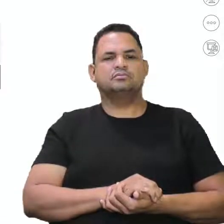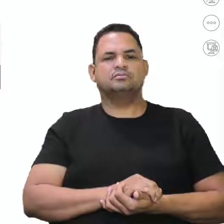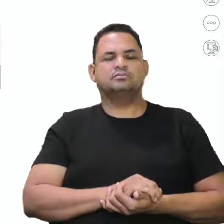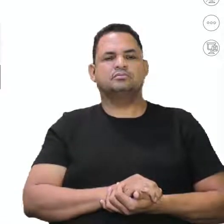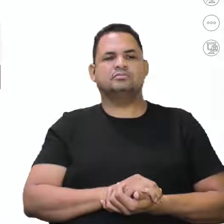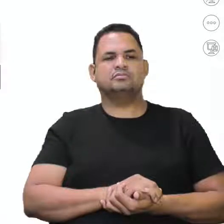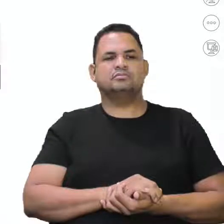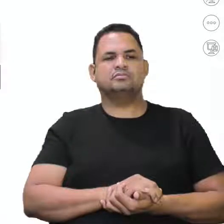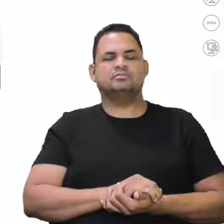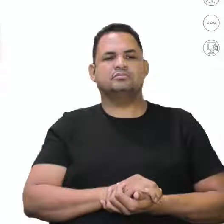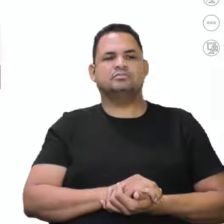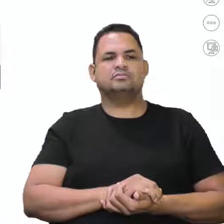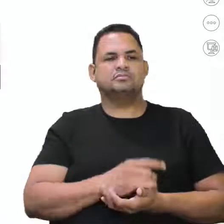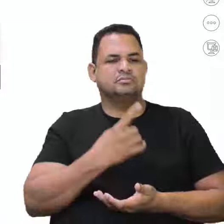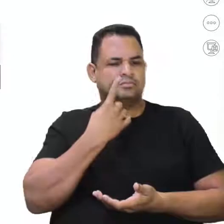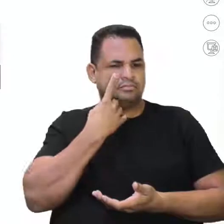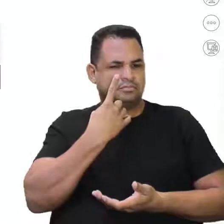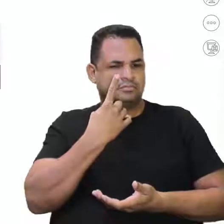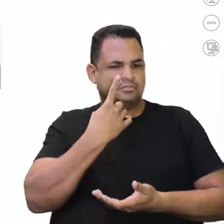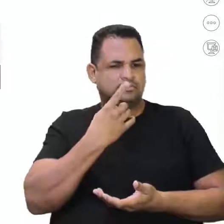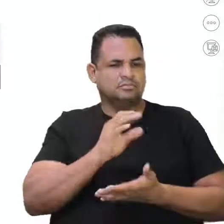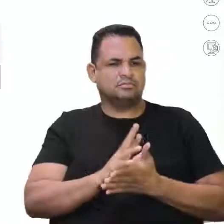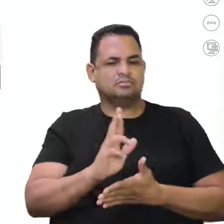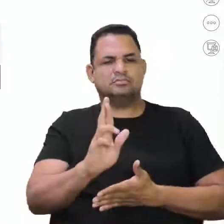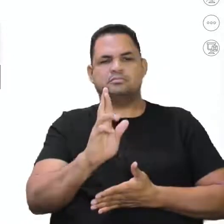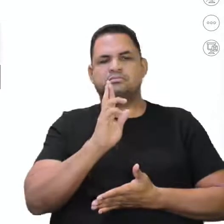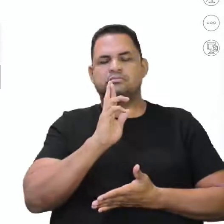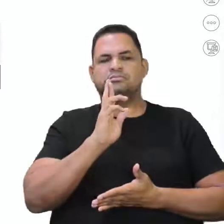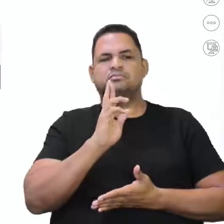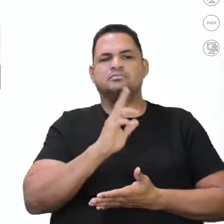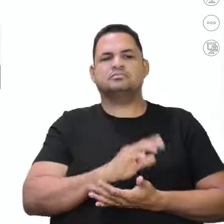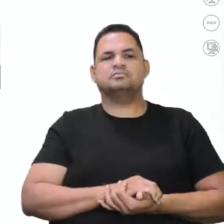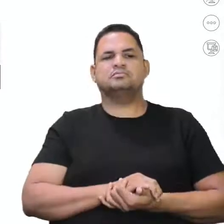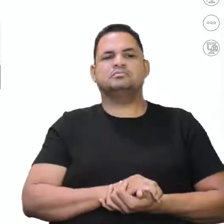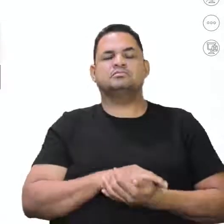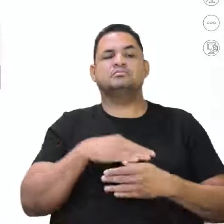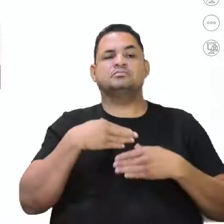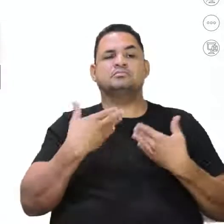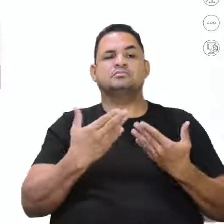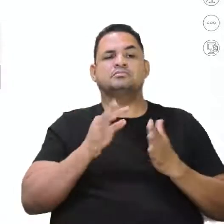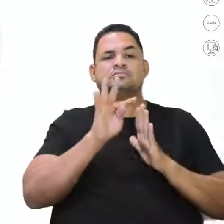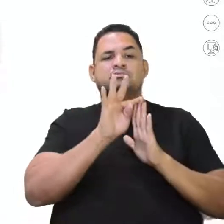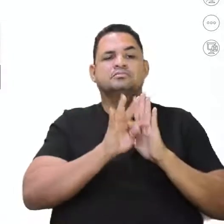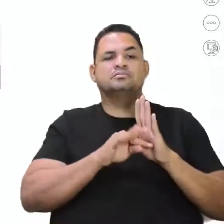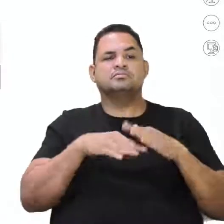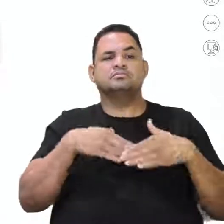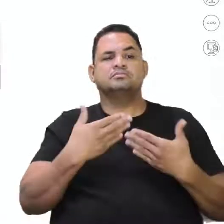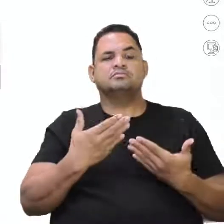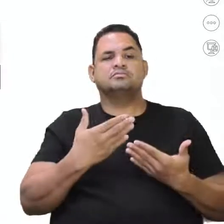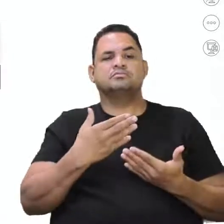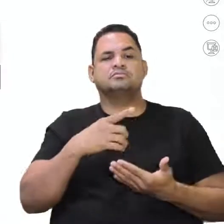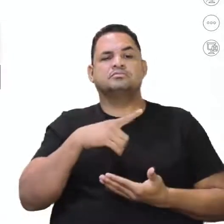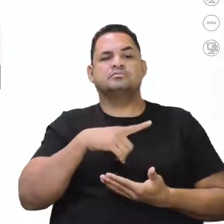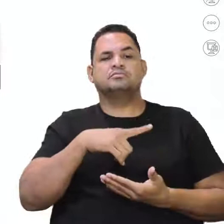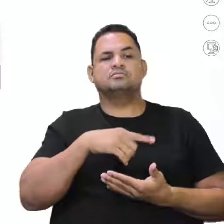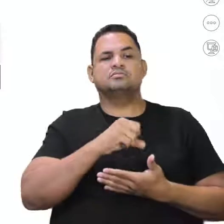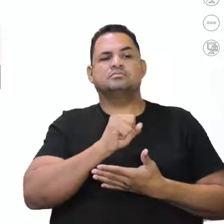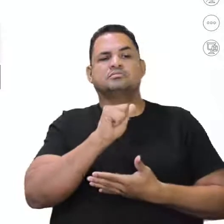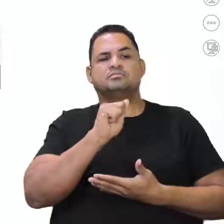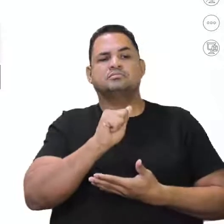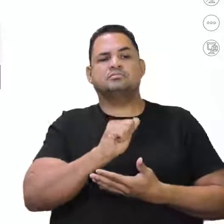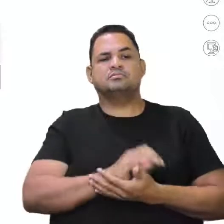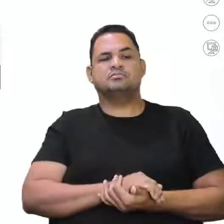a. Então aqui eu quero que vocês me respondam que o texto ele vem do quê? Eu tenho as